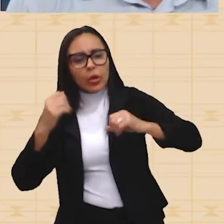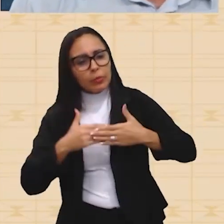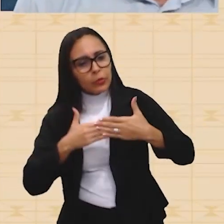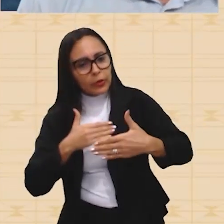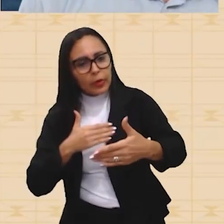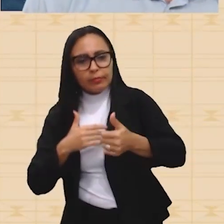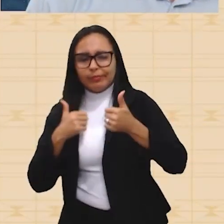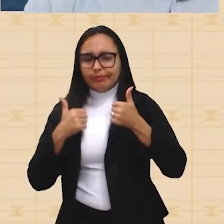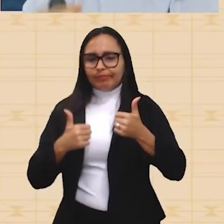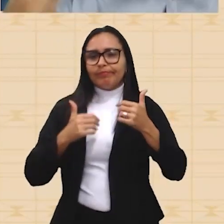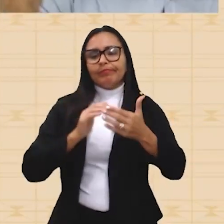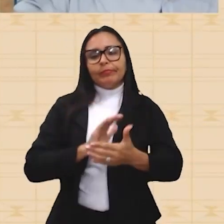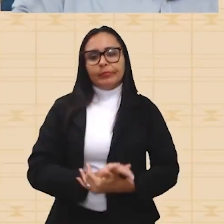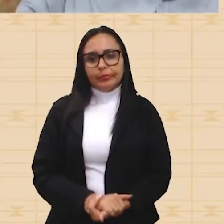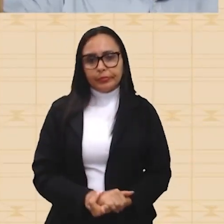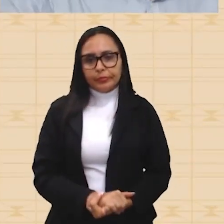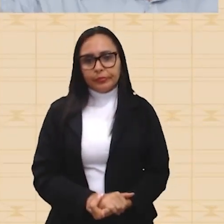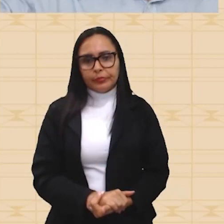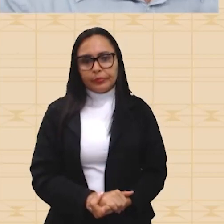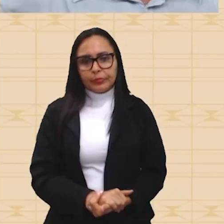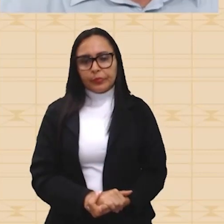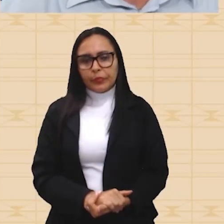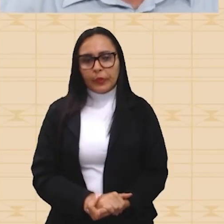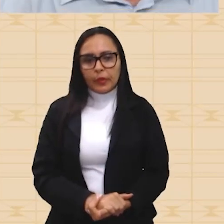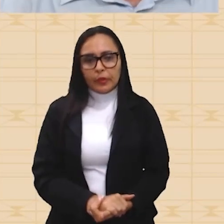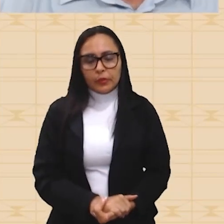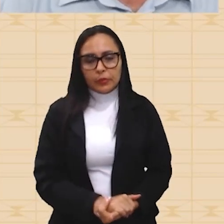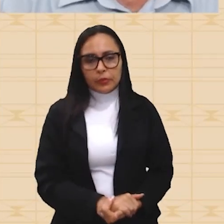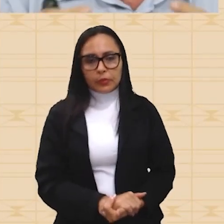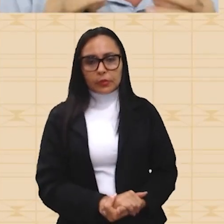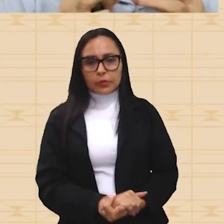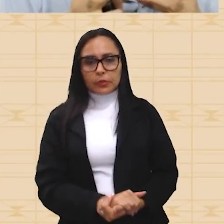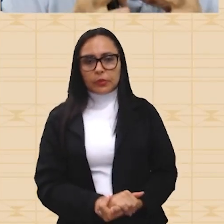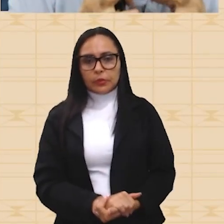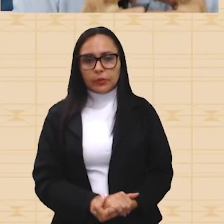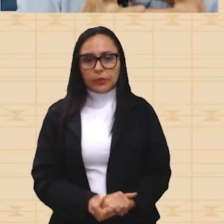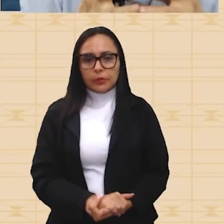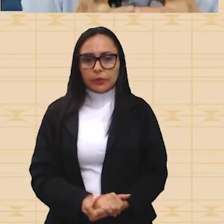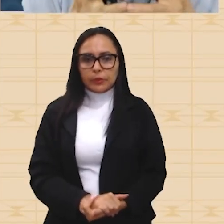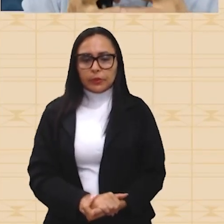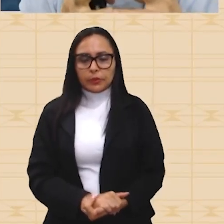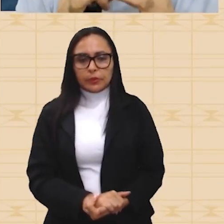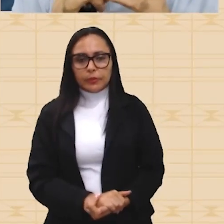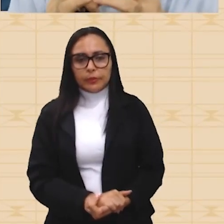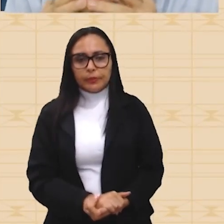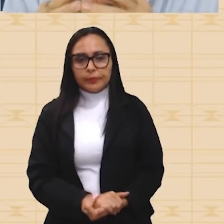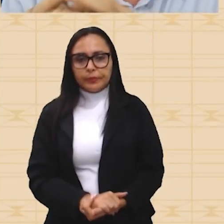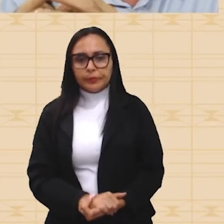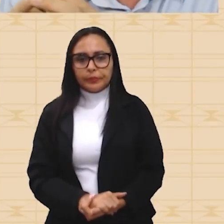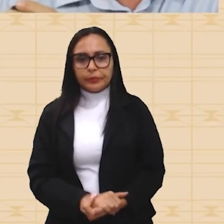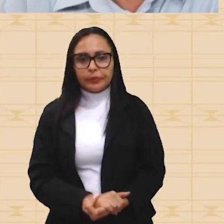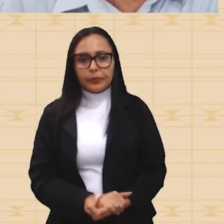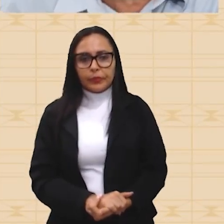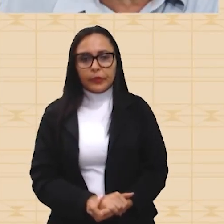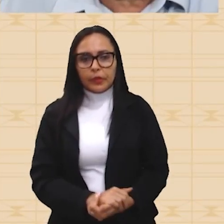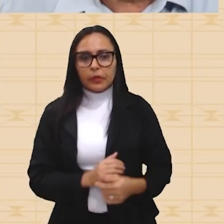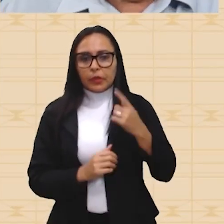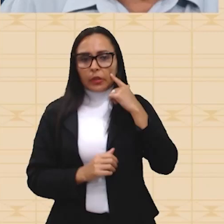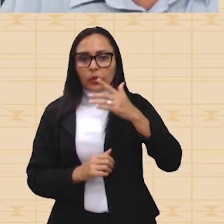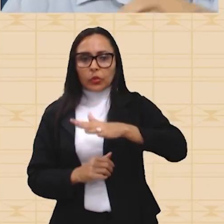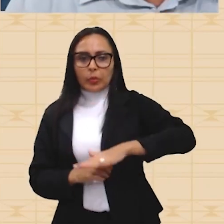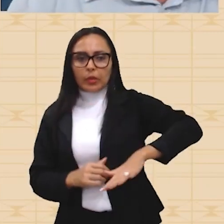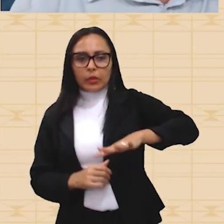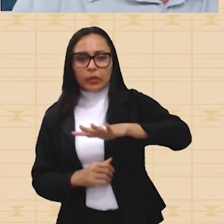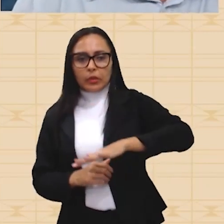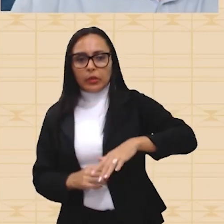né? Olha aí, ó rodas, ó engrenagens, forte espasmo retido dos maquinismos em fúria,